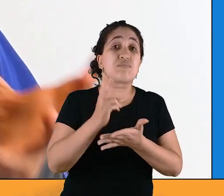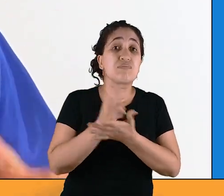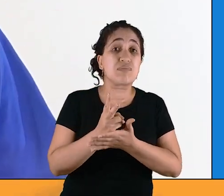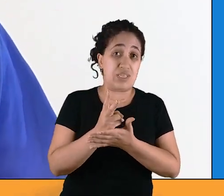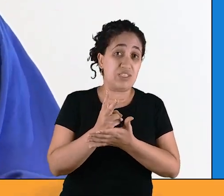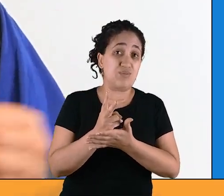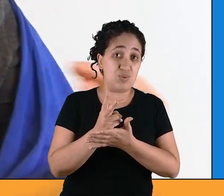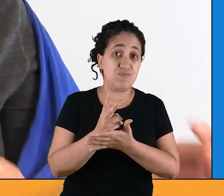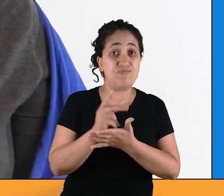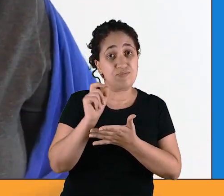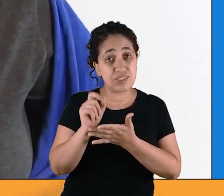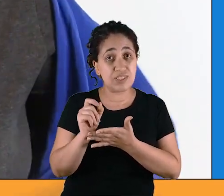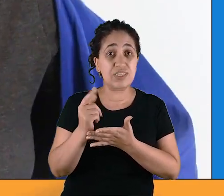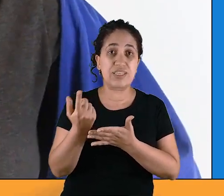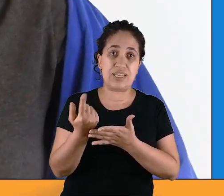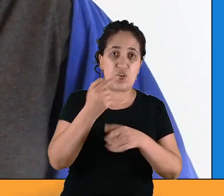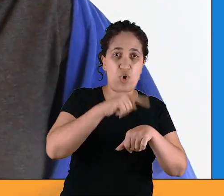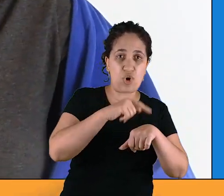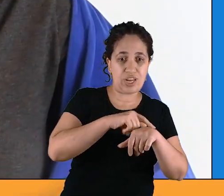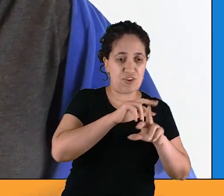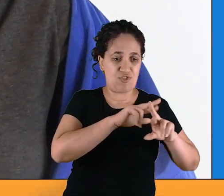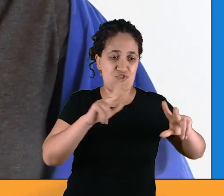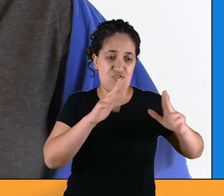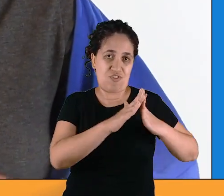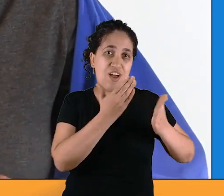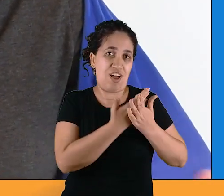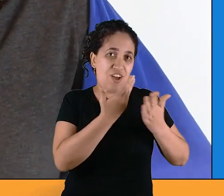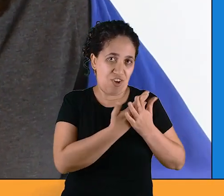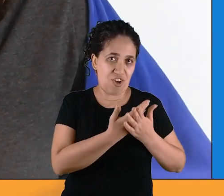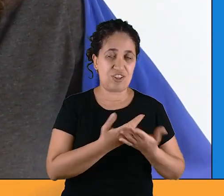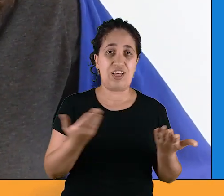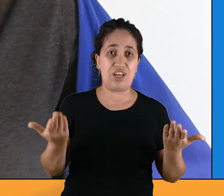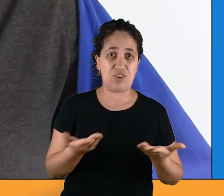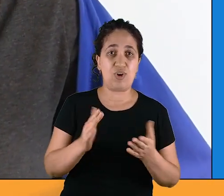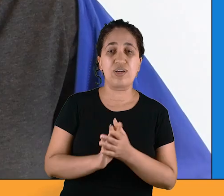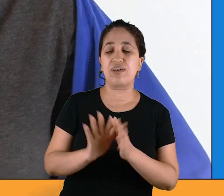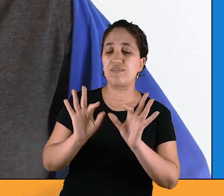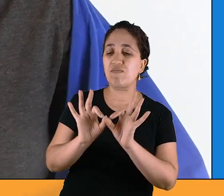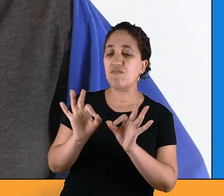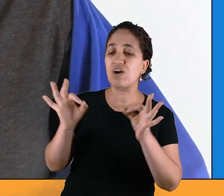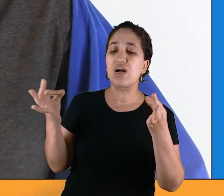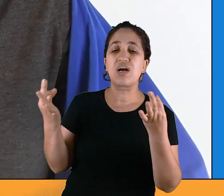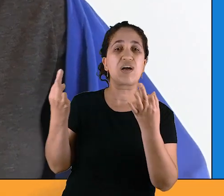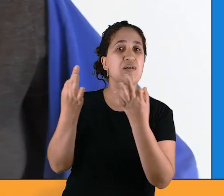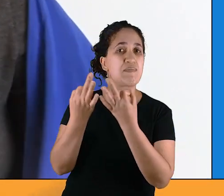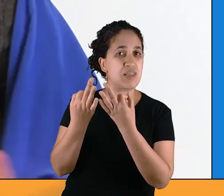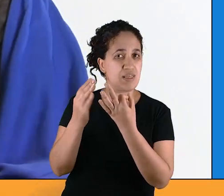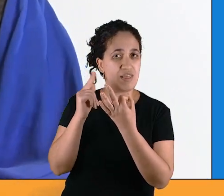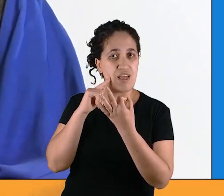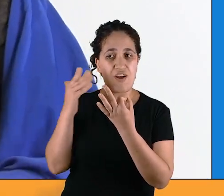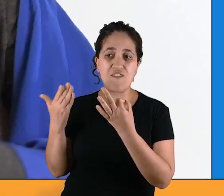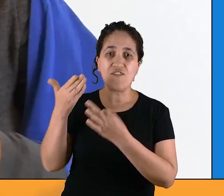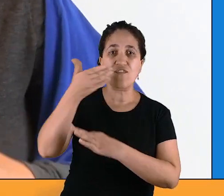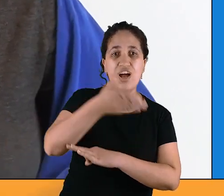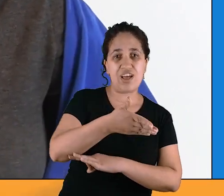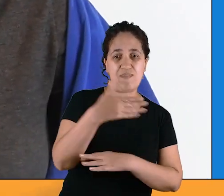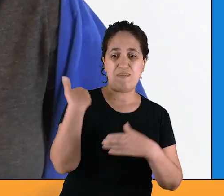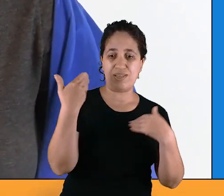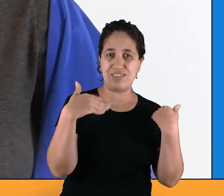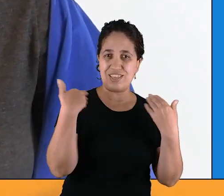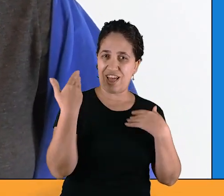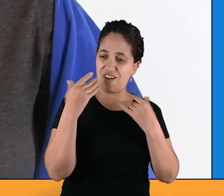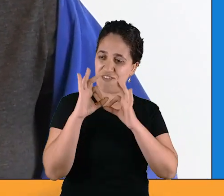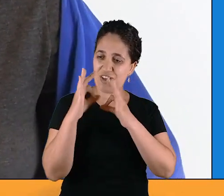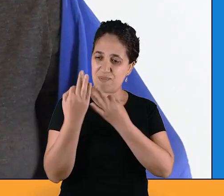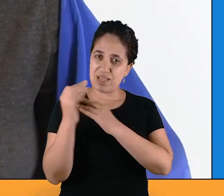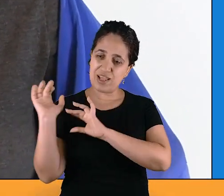nessa mesma turma que vai estar no contraturno da escola. Quando a gente fala de um público familiar, né, a gente vai até um museu no fim de semana